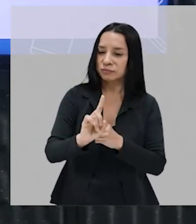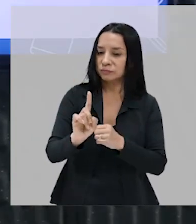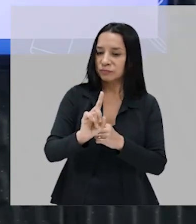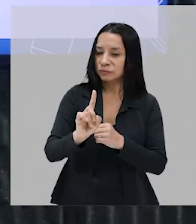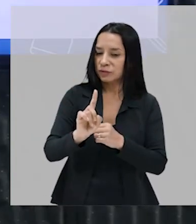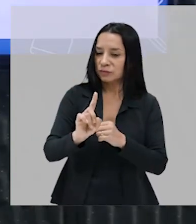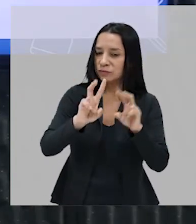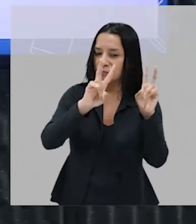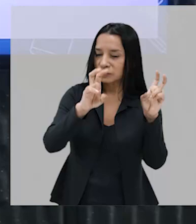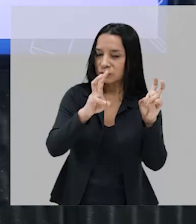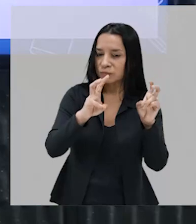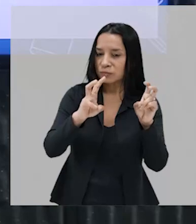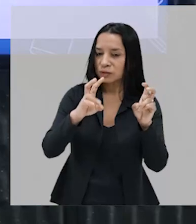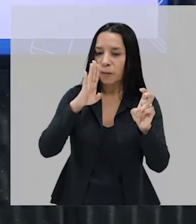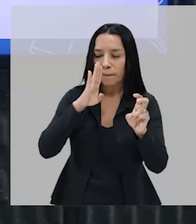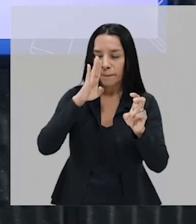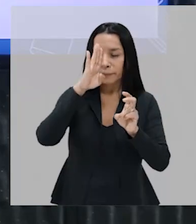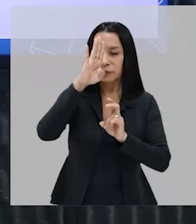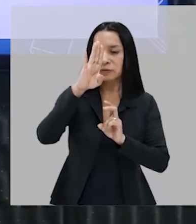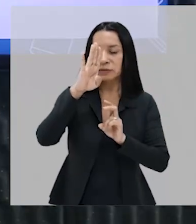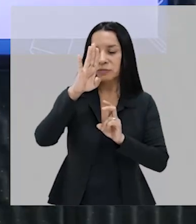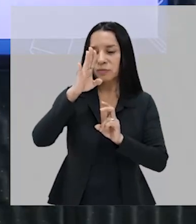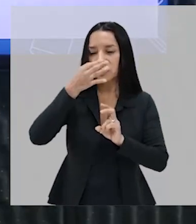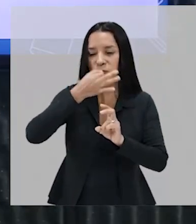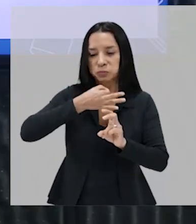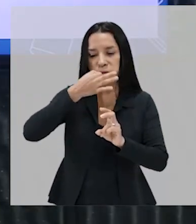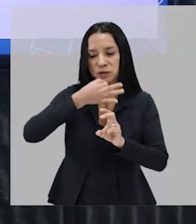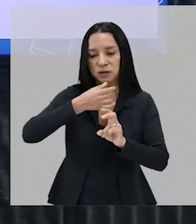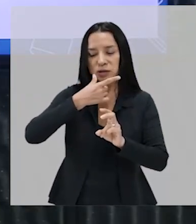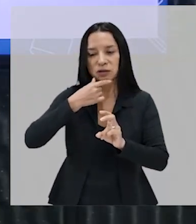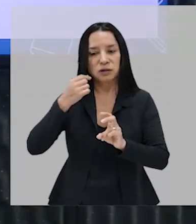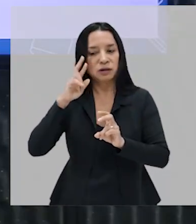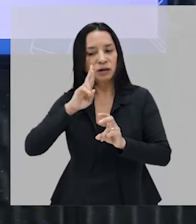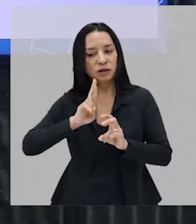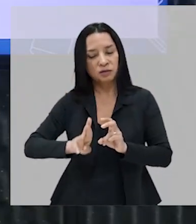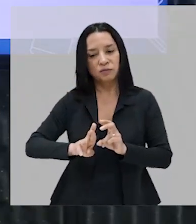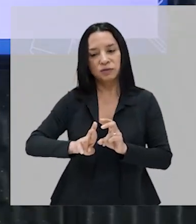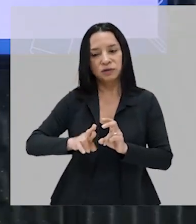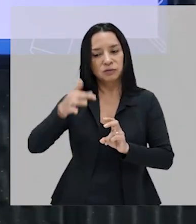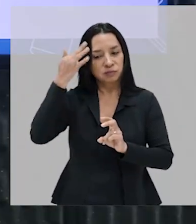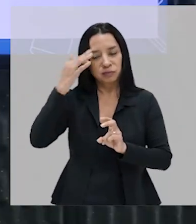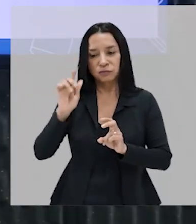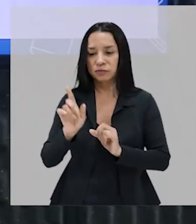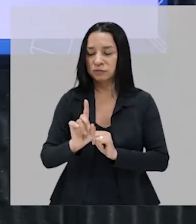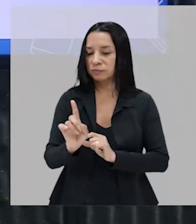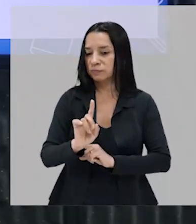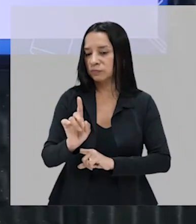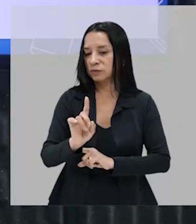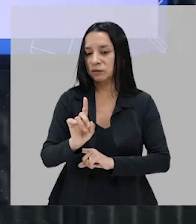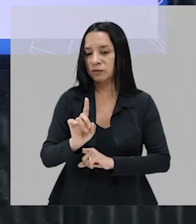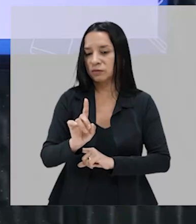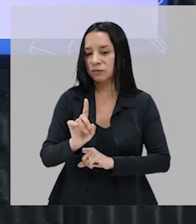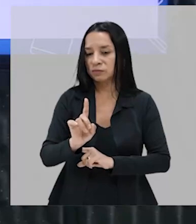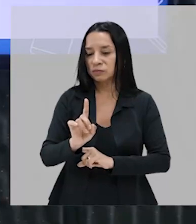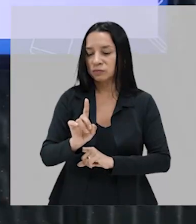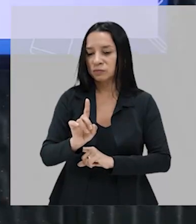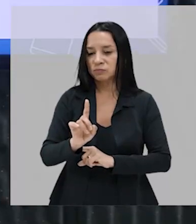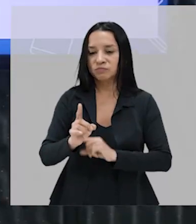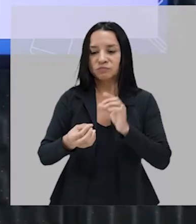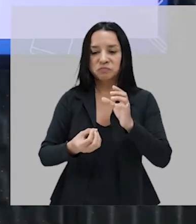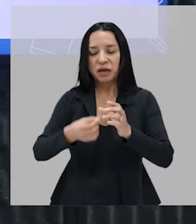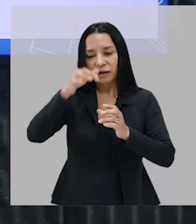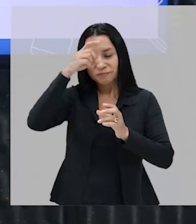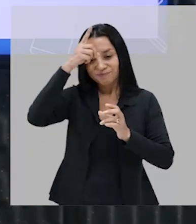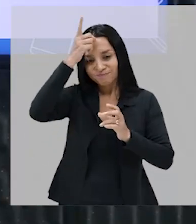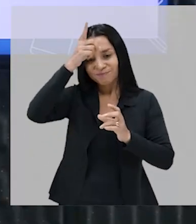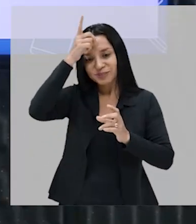a temática principal de crítica e reflexão filosófica. Tá? Não é criar conflito. O pessoal diz assim, filósofo